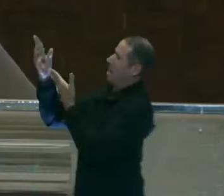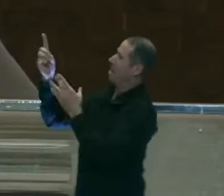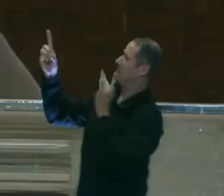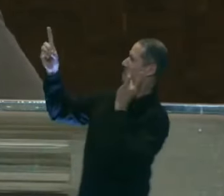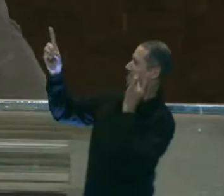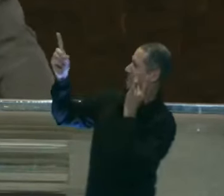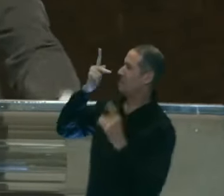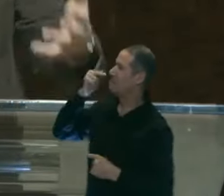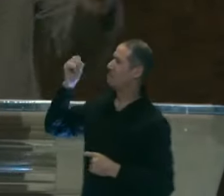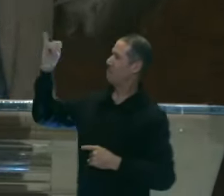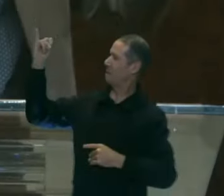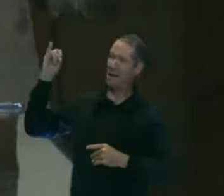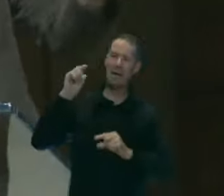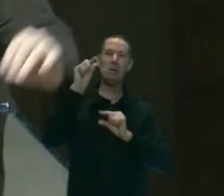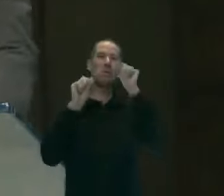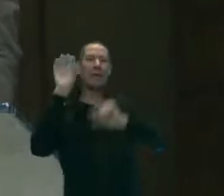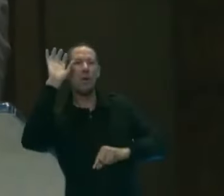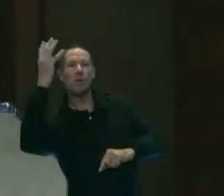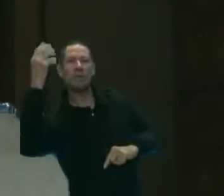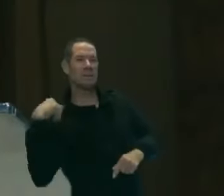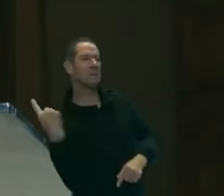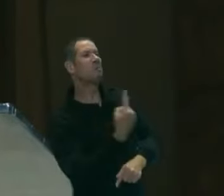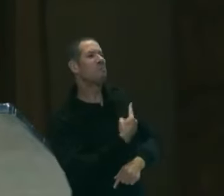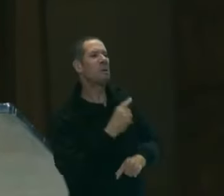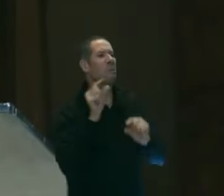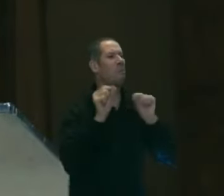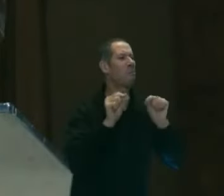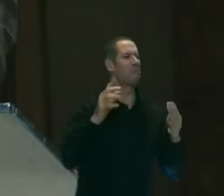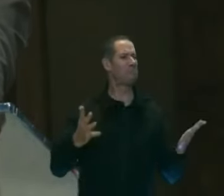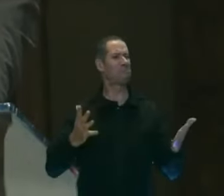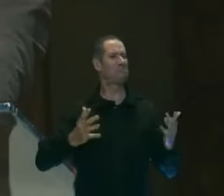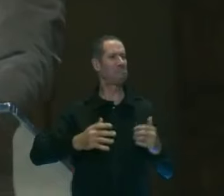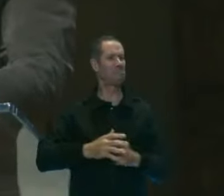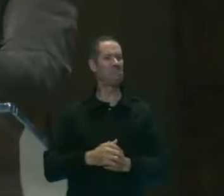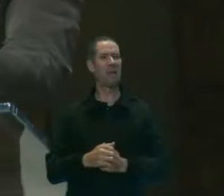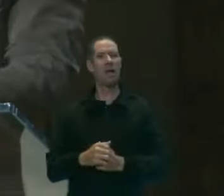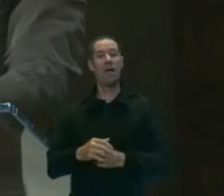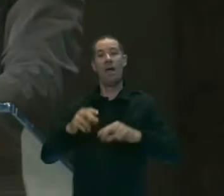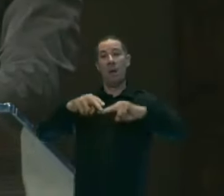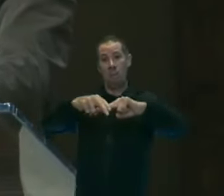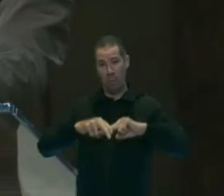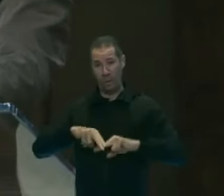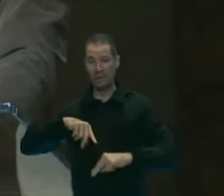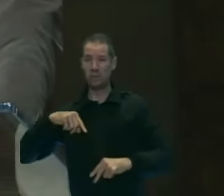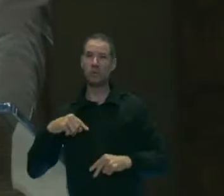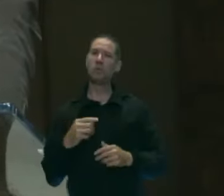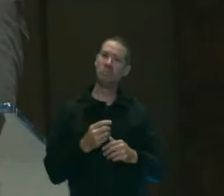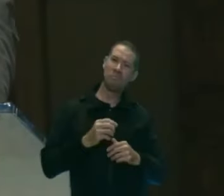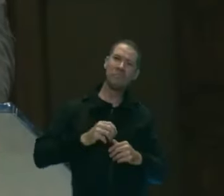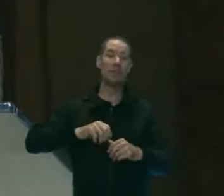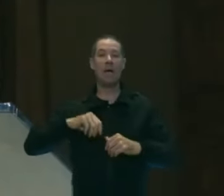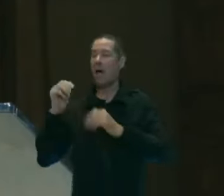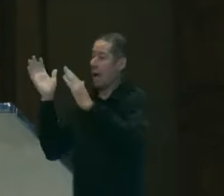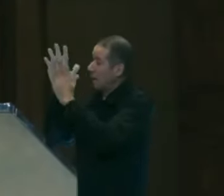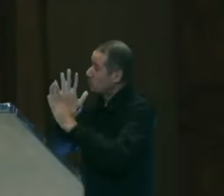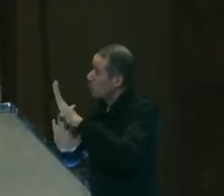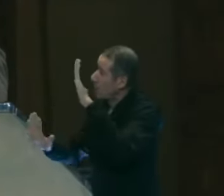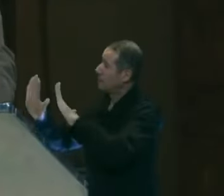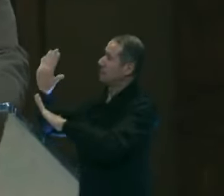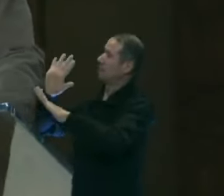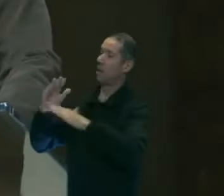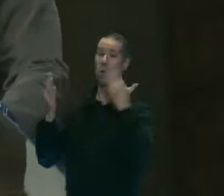presença do Pai. O que está acontecendo com a gente? É por isso que Tozer vai dizer que a adoração é a joia